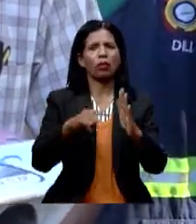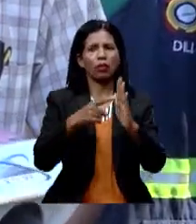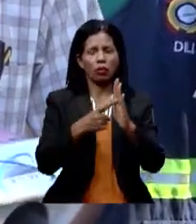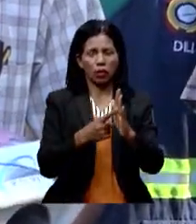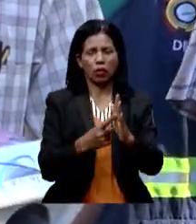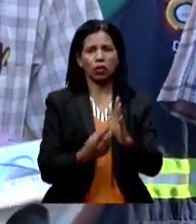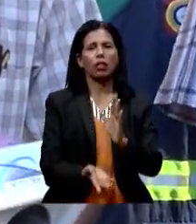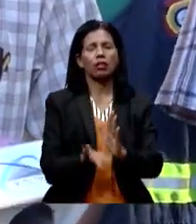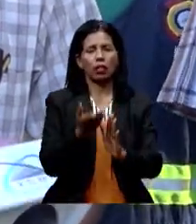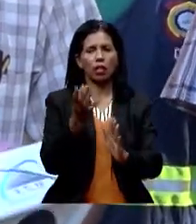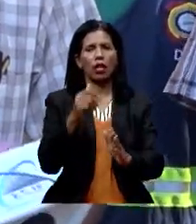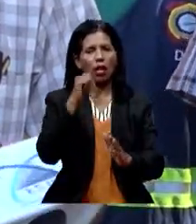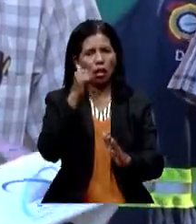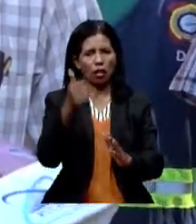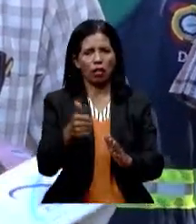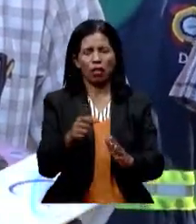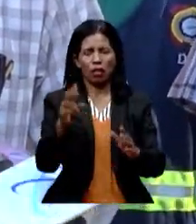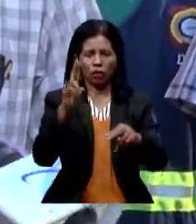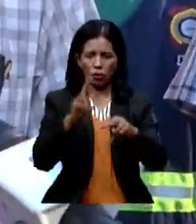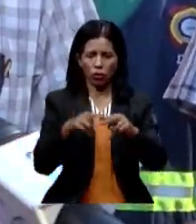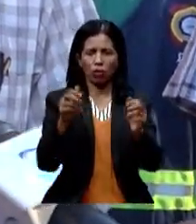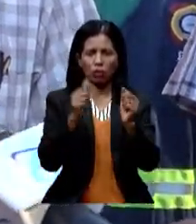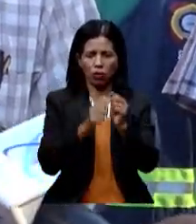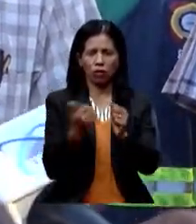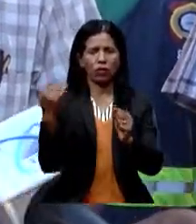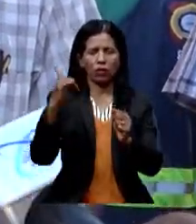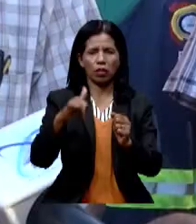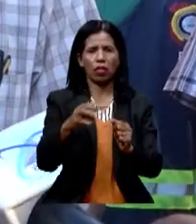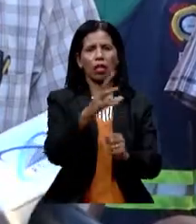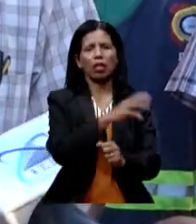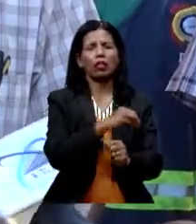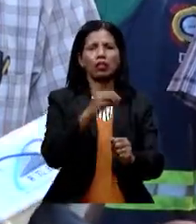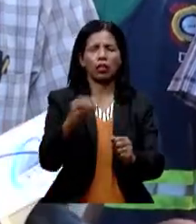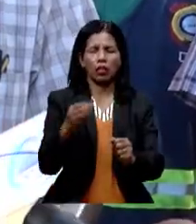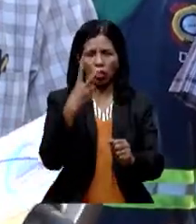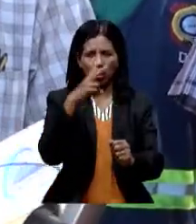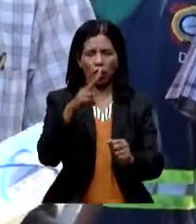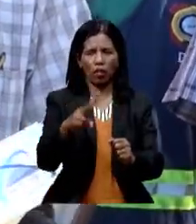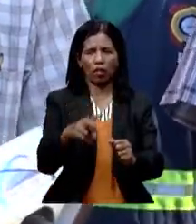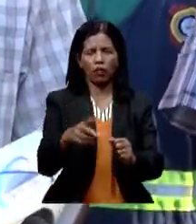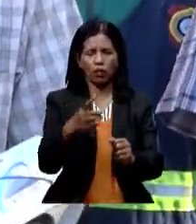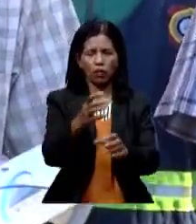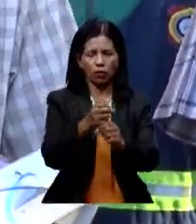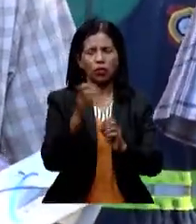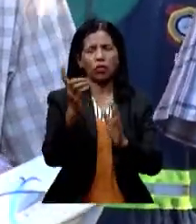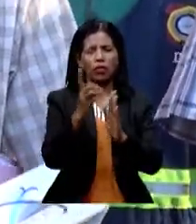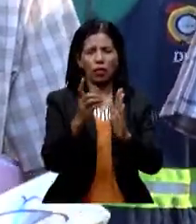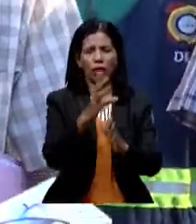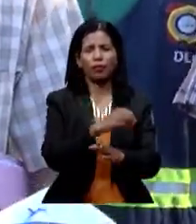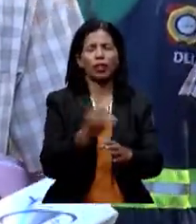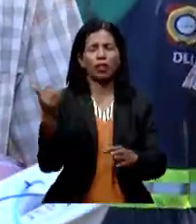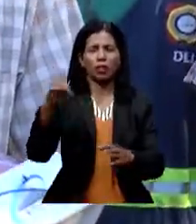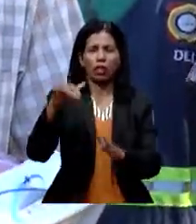baradao. Nebe aba a hausetura muito com tira terras propriedades. A tu halo notificação mais cira na bema ca